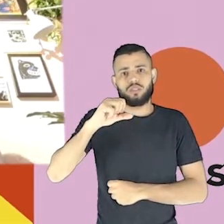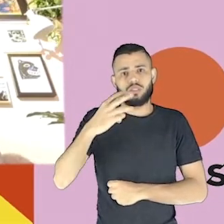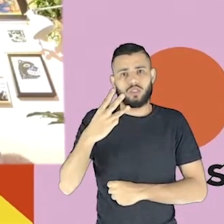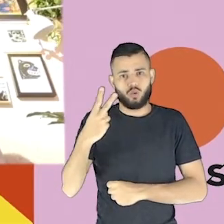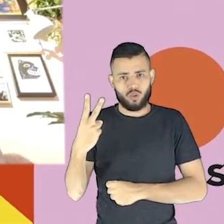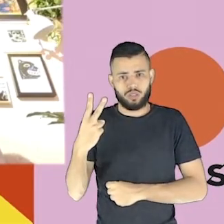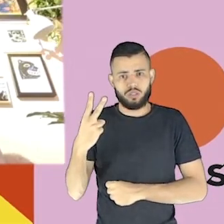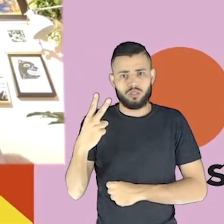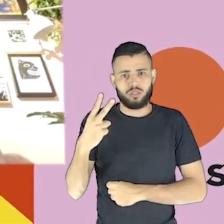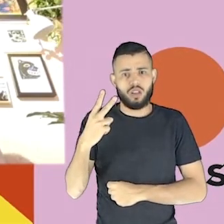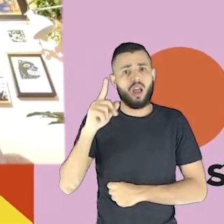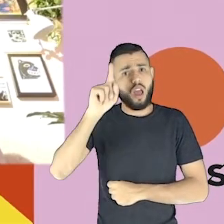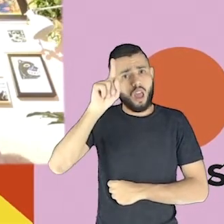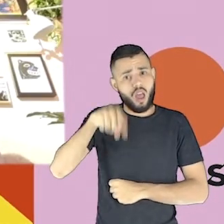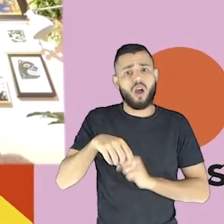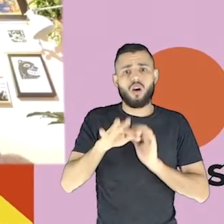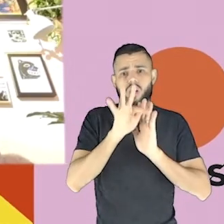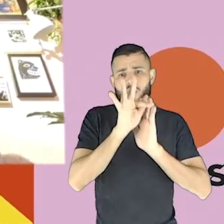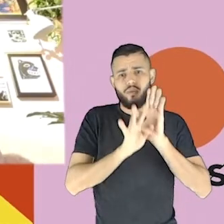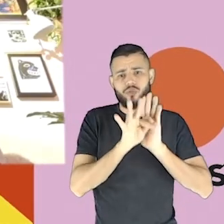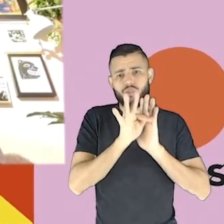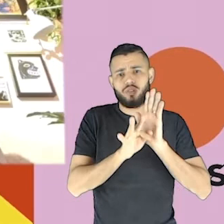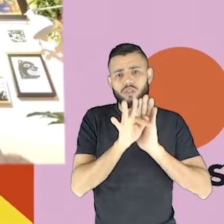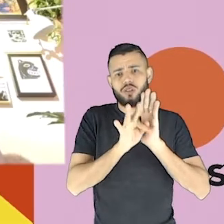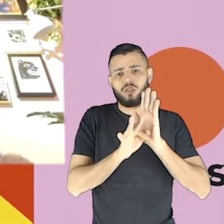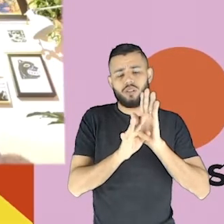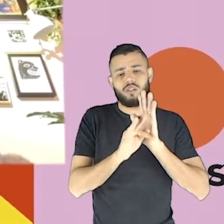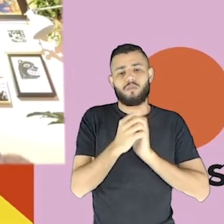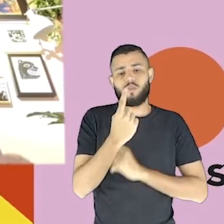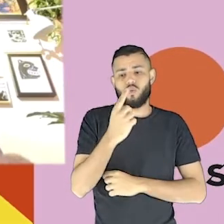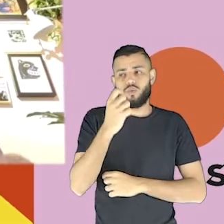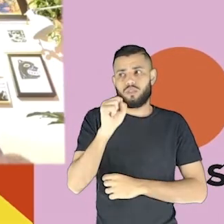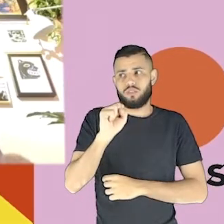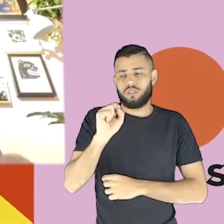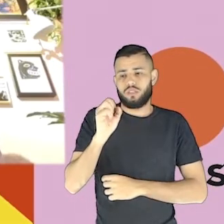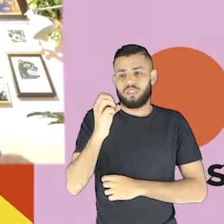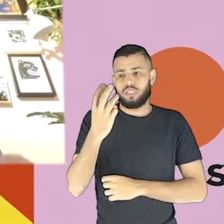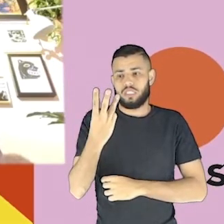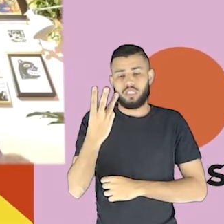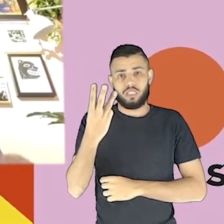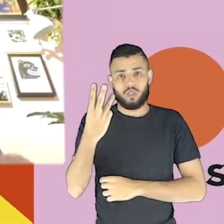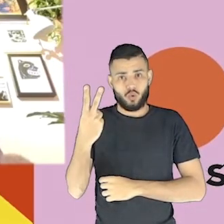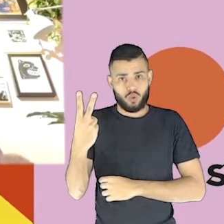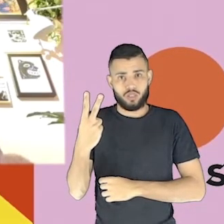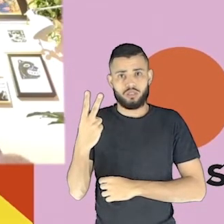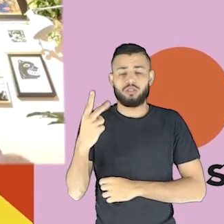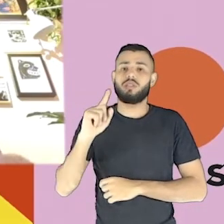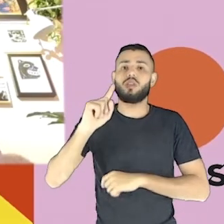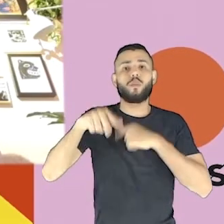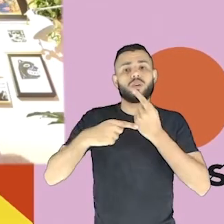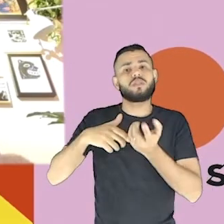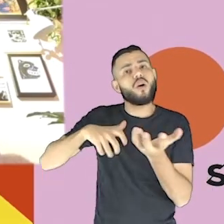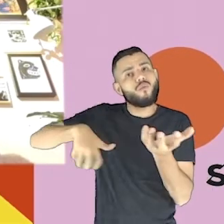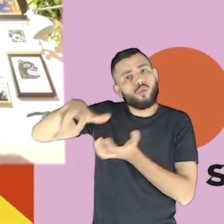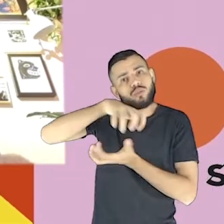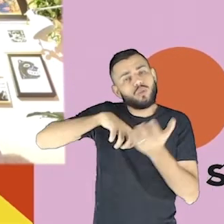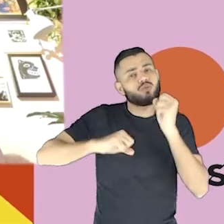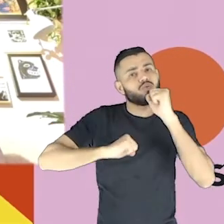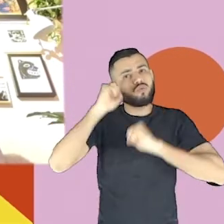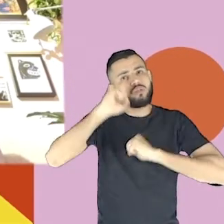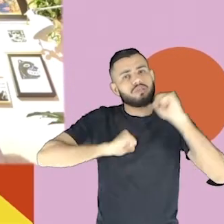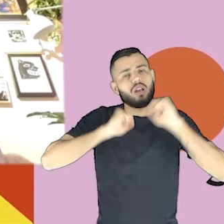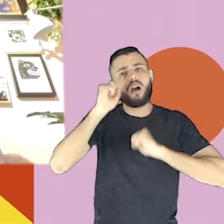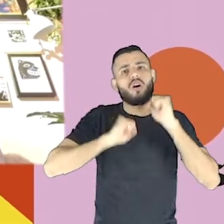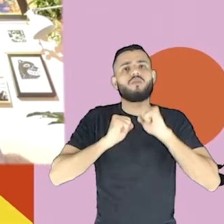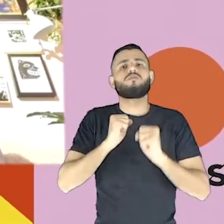1832. Essa é uma fórmula que foi criada em 1832. Logo depois da Revolução Industrial na